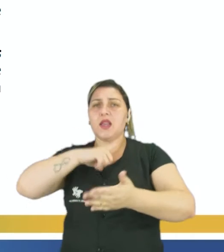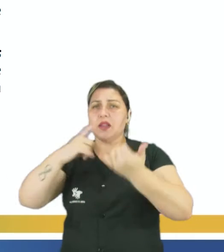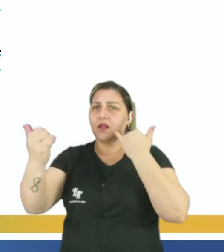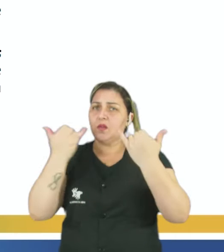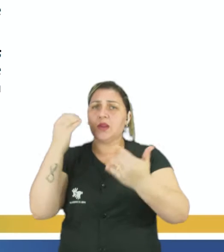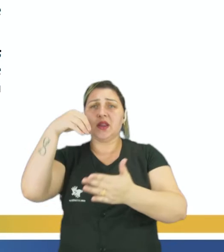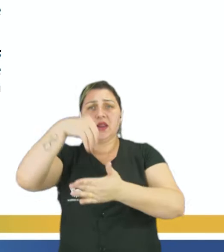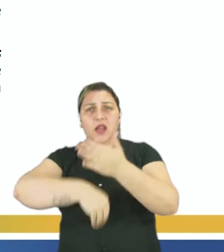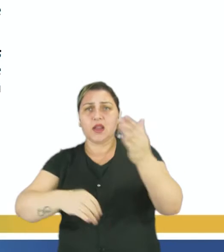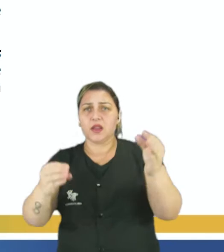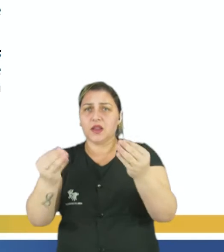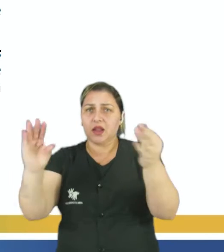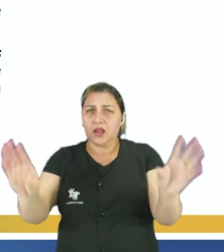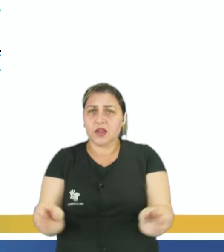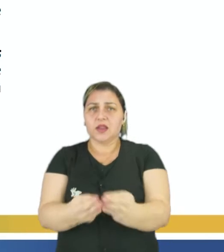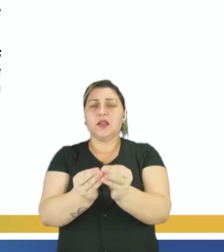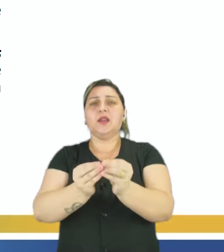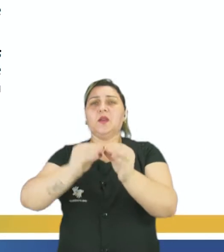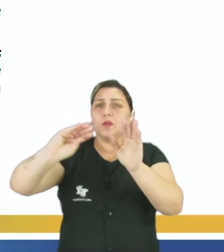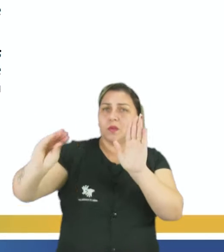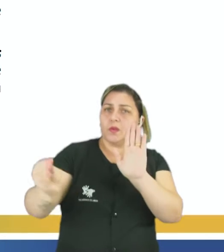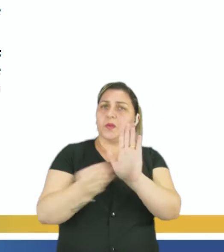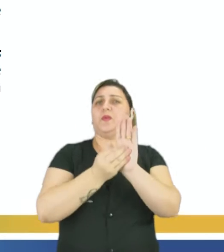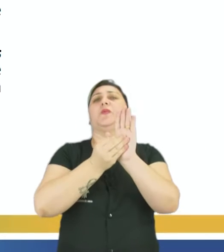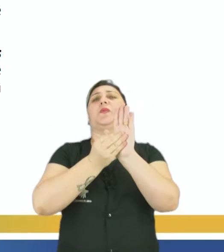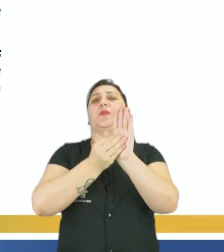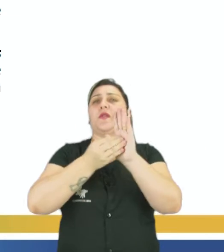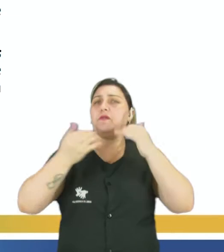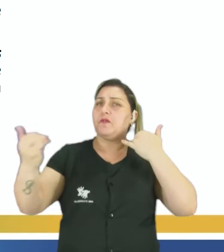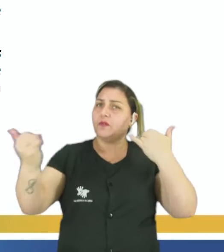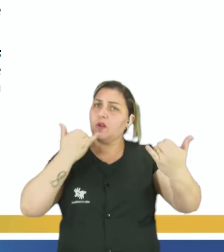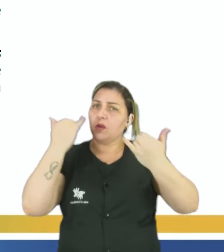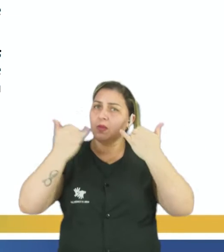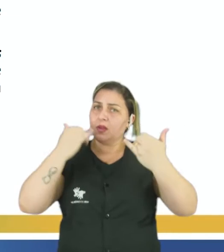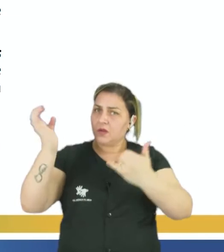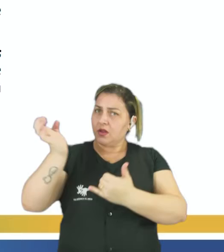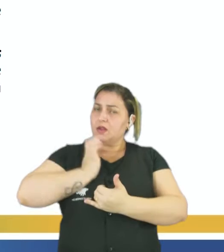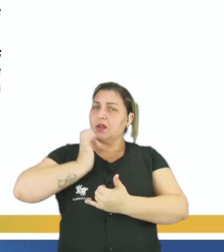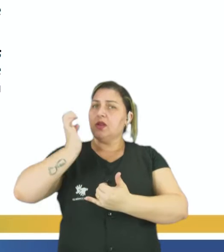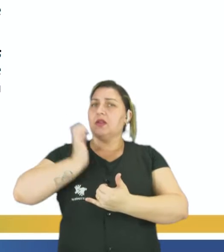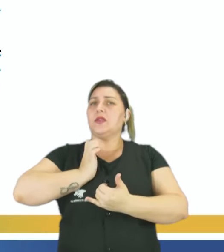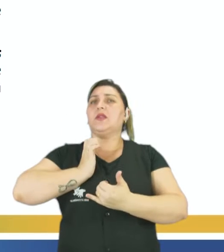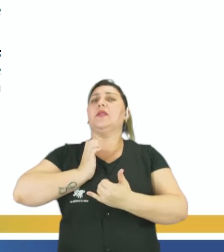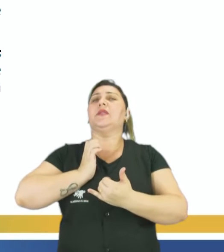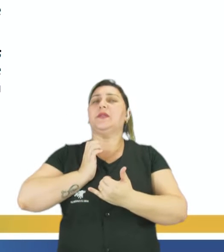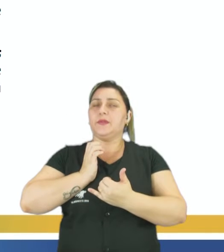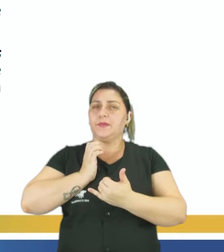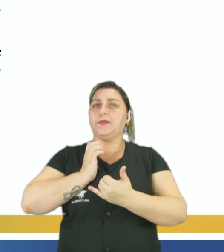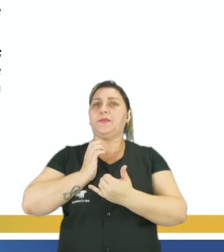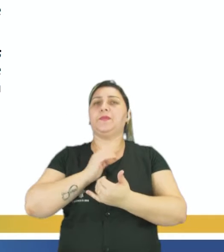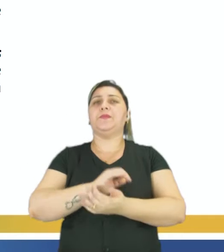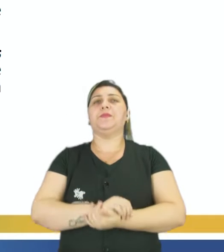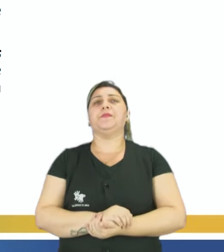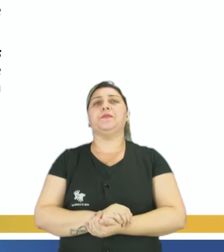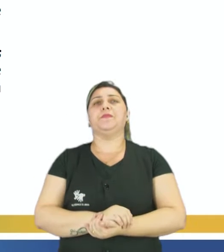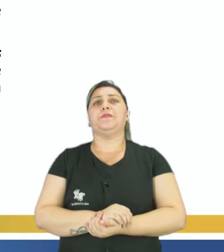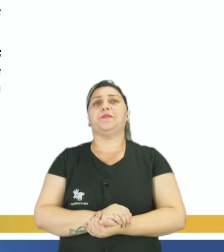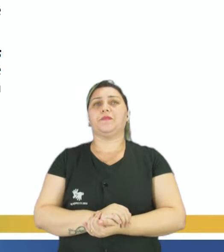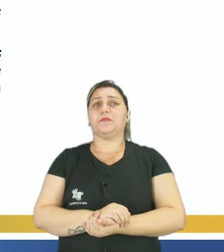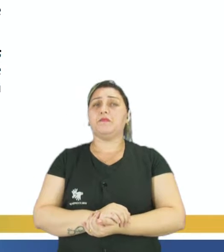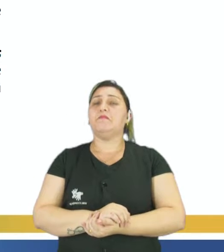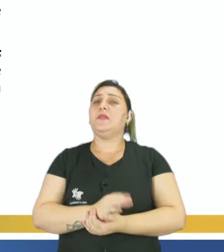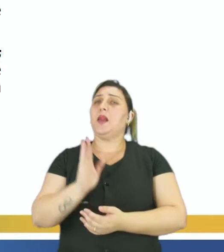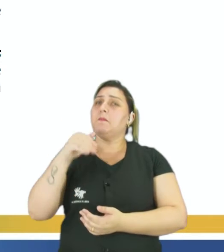dentro da resenha, acrescendo ali o resumo da obra, né, ou da sua análise. Então, quanto